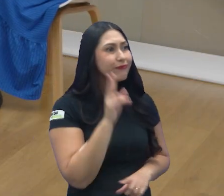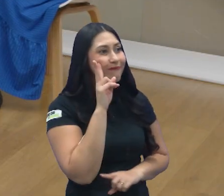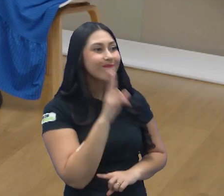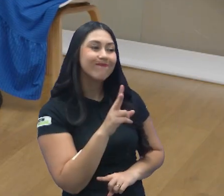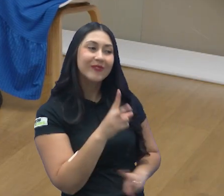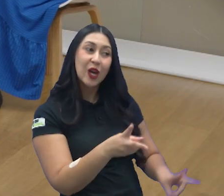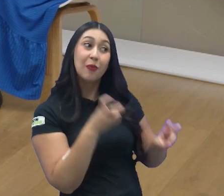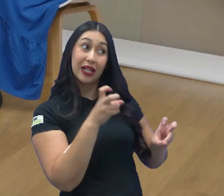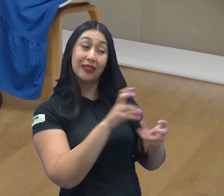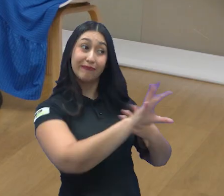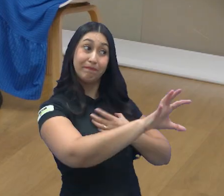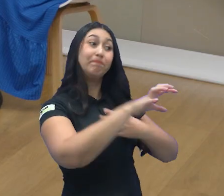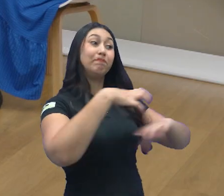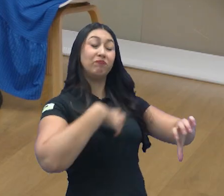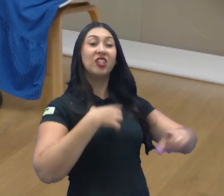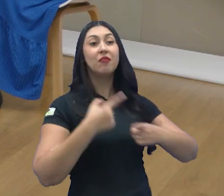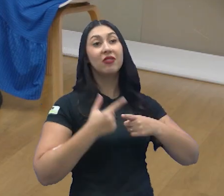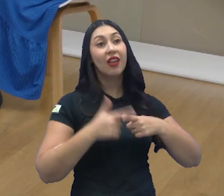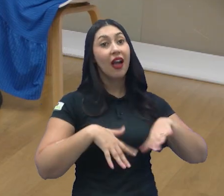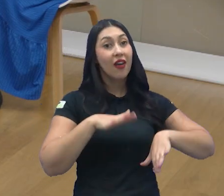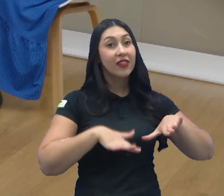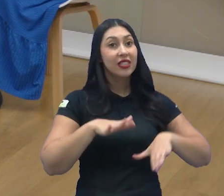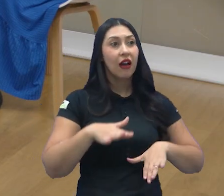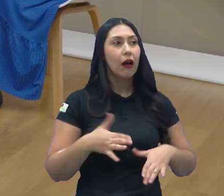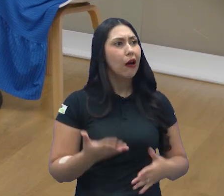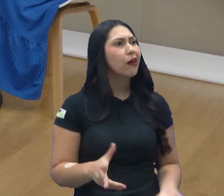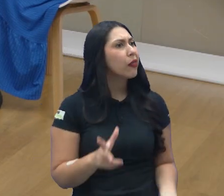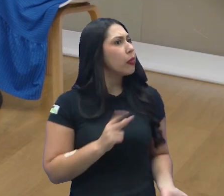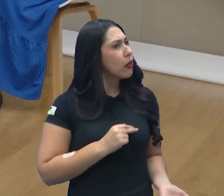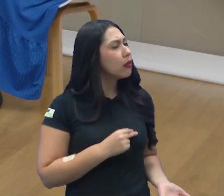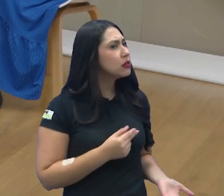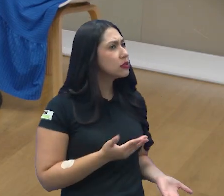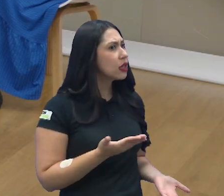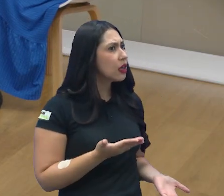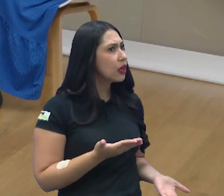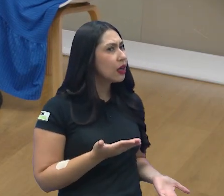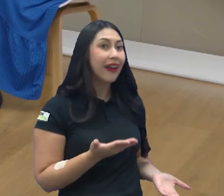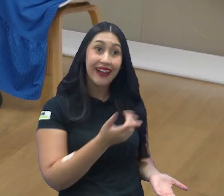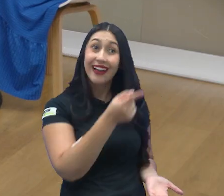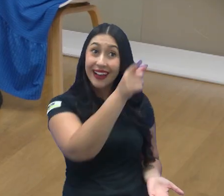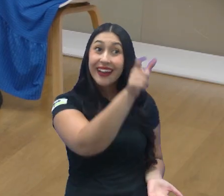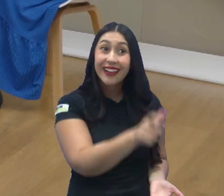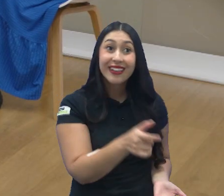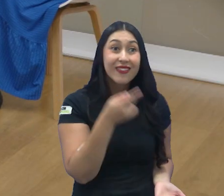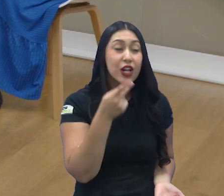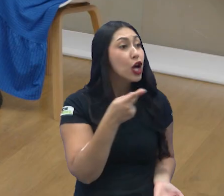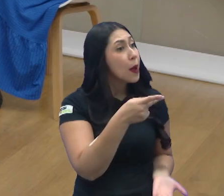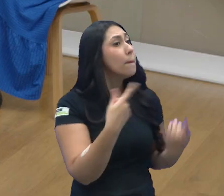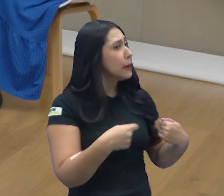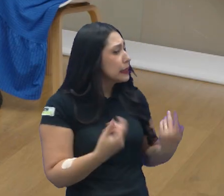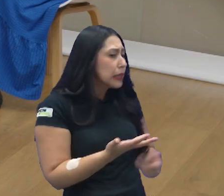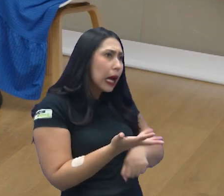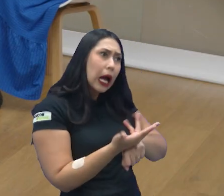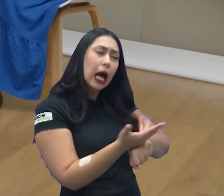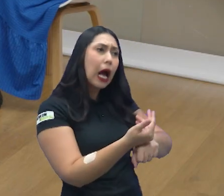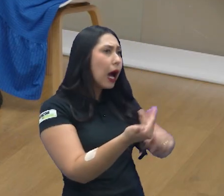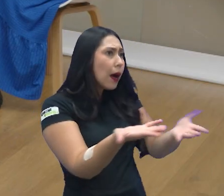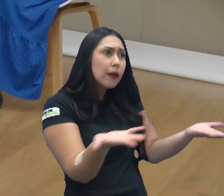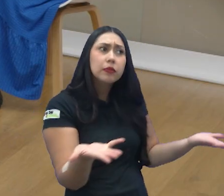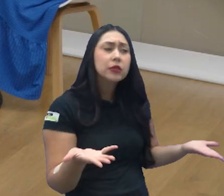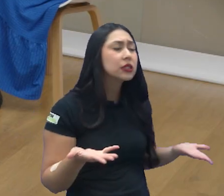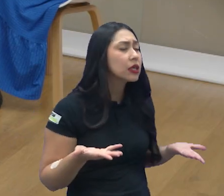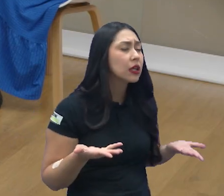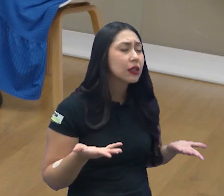às vezes não é porque a pessoa olha, a gente tem a mania de falar, poxa, você tem que ser, igual ela citou na reportagem, né? Que o marido, você tem que ser mais rápida, você tem que ser mais ágil, a família, né?